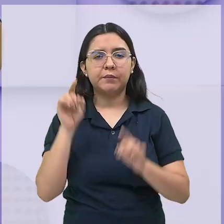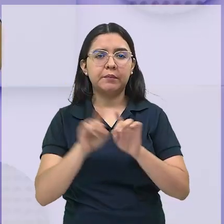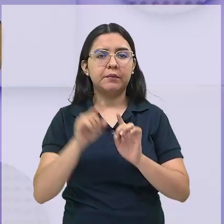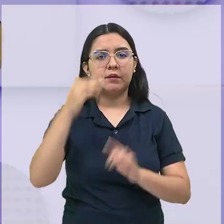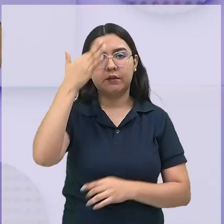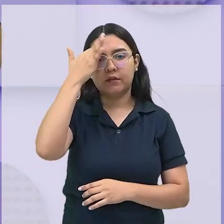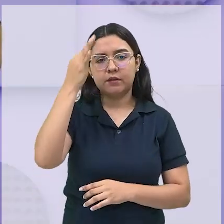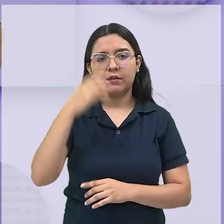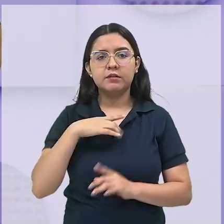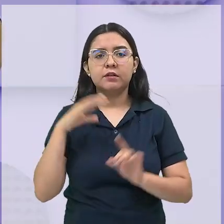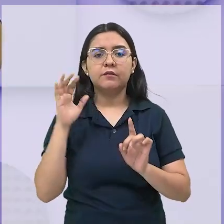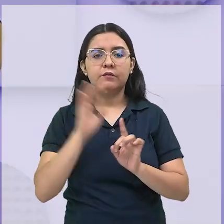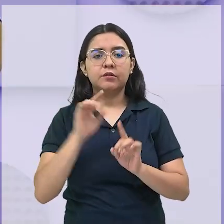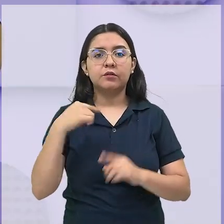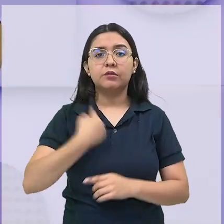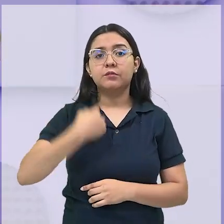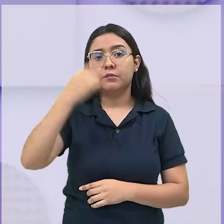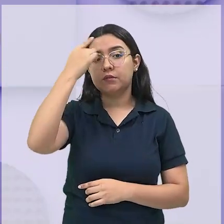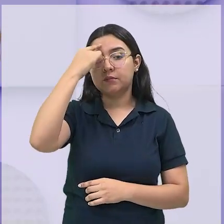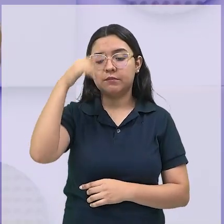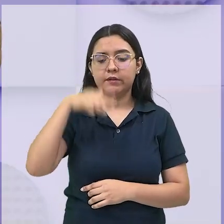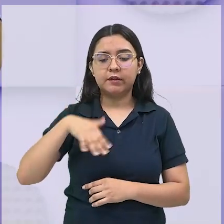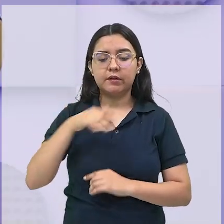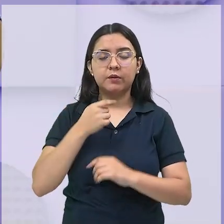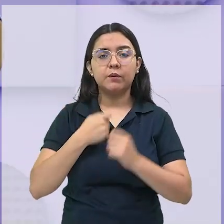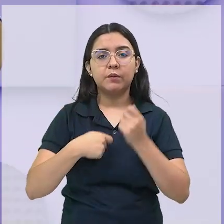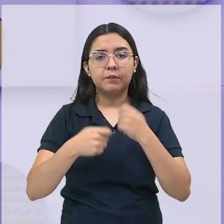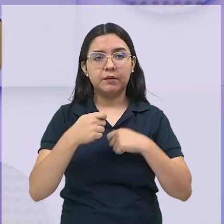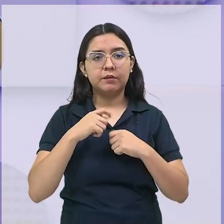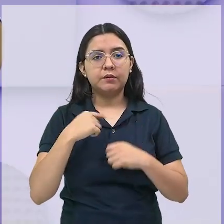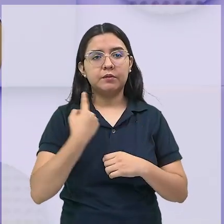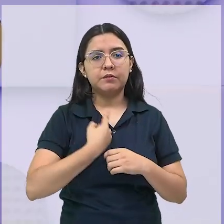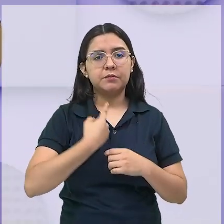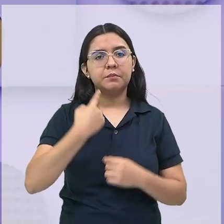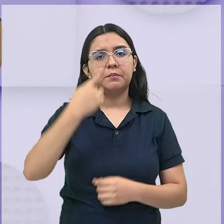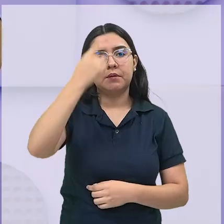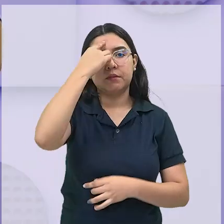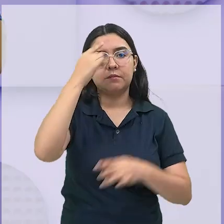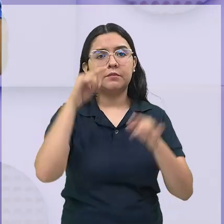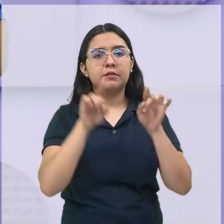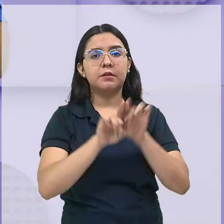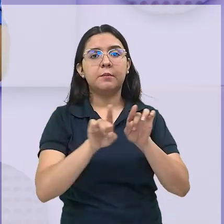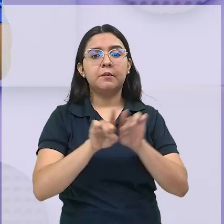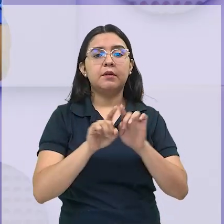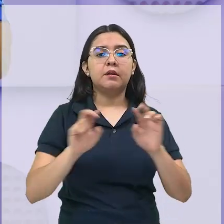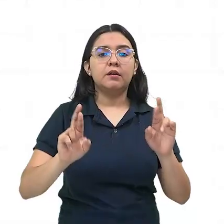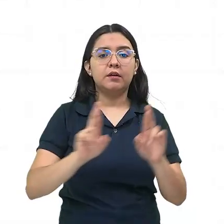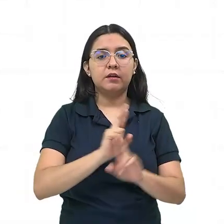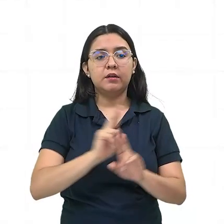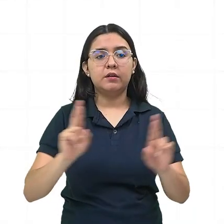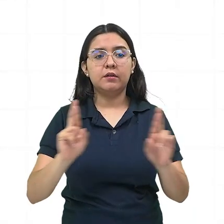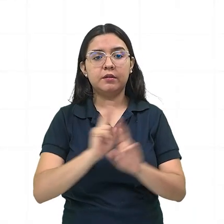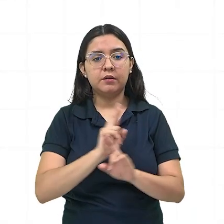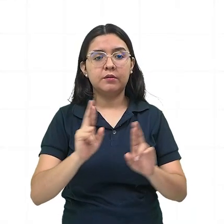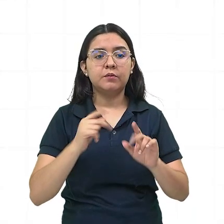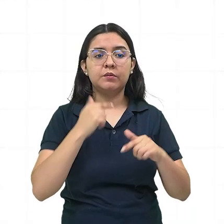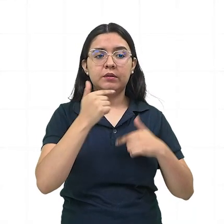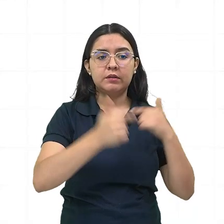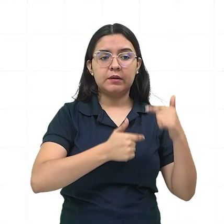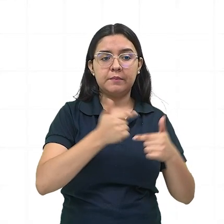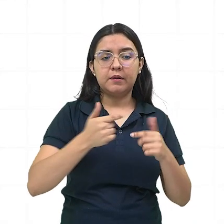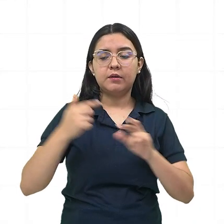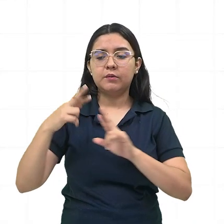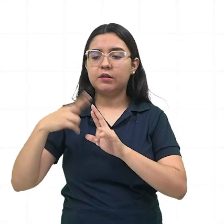influência, que quando nós pensamos, por exemplo, na economia, nós pensamos também na relação do trabalho